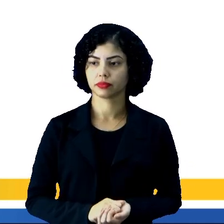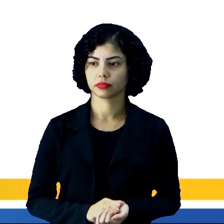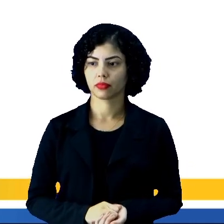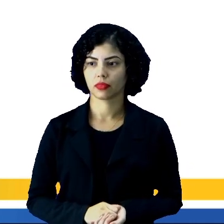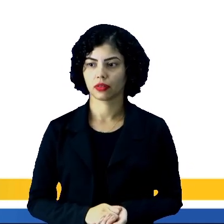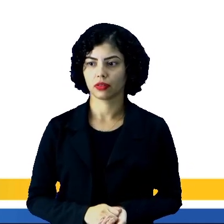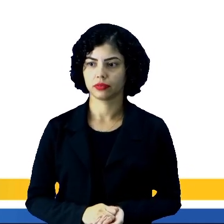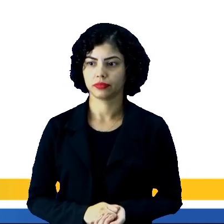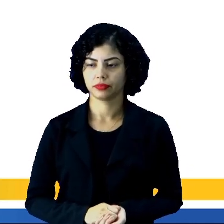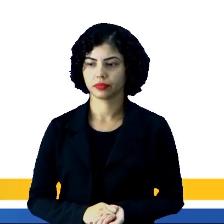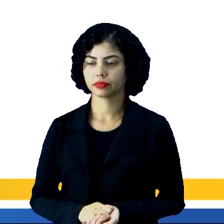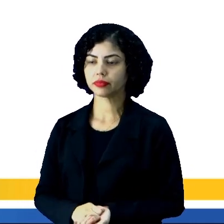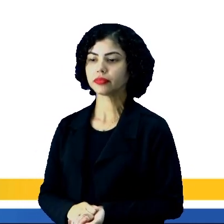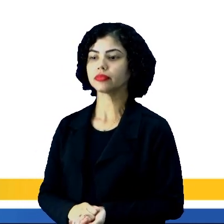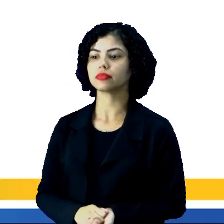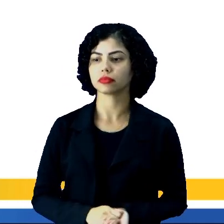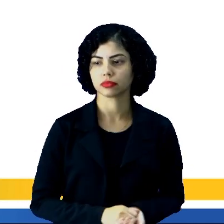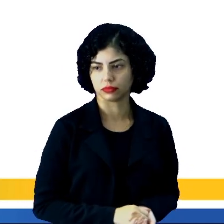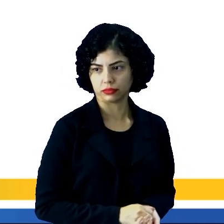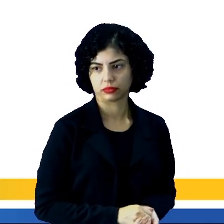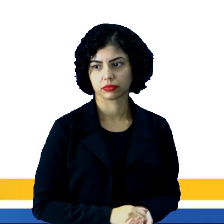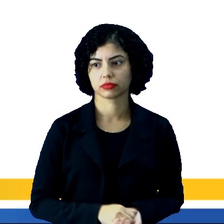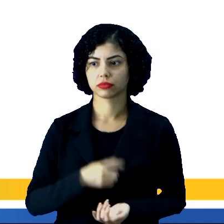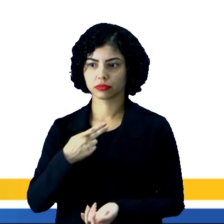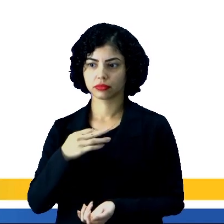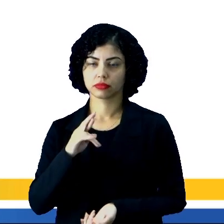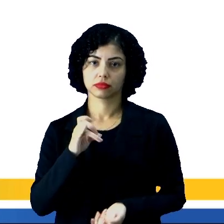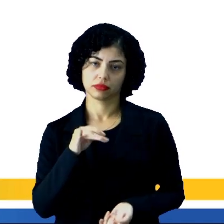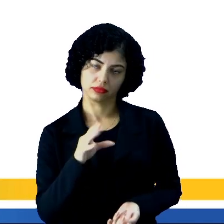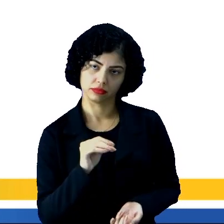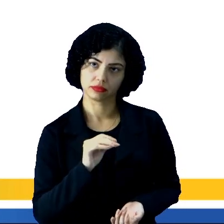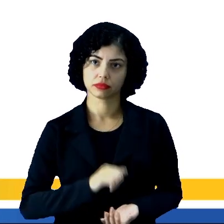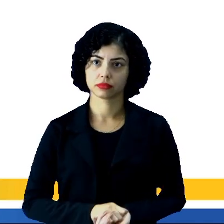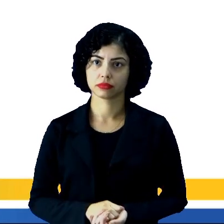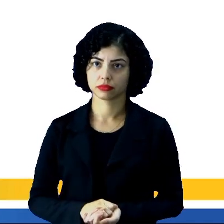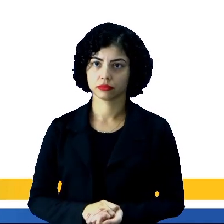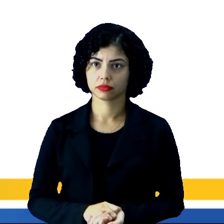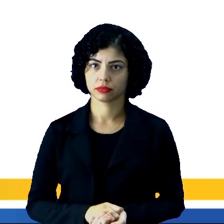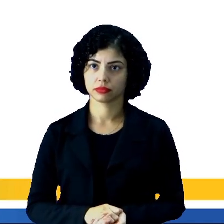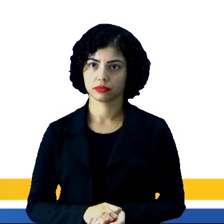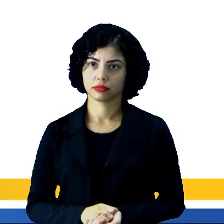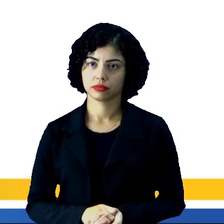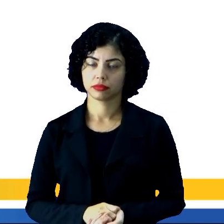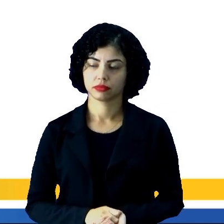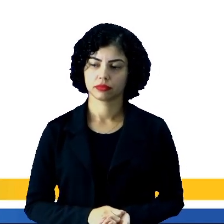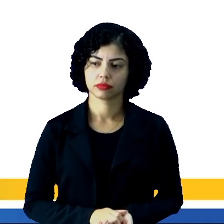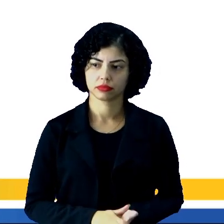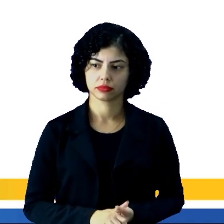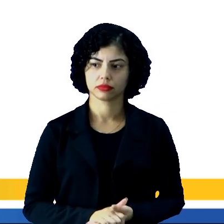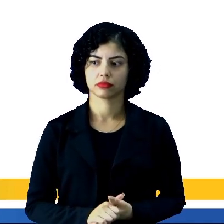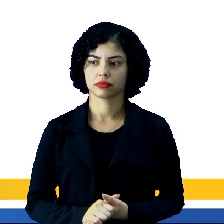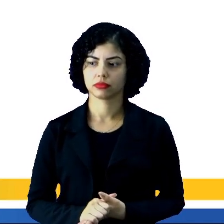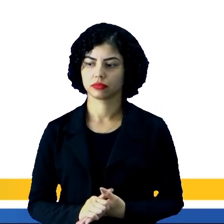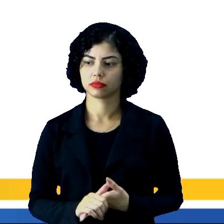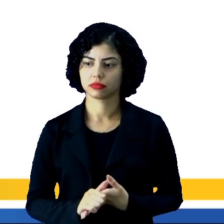e os dois andares ali são predicados em Londres